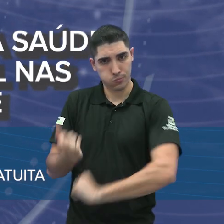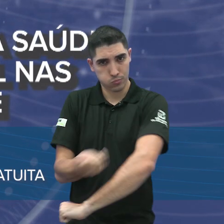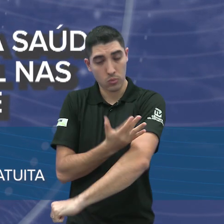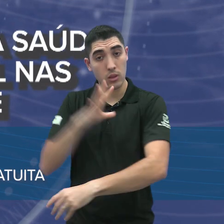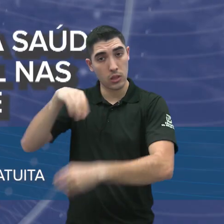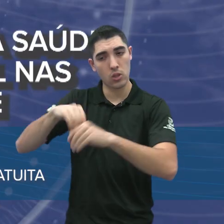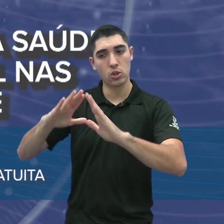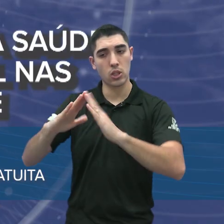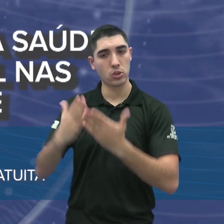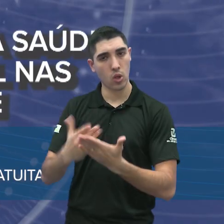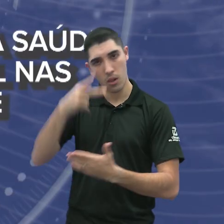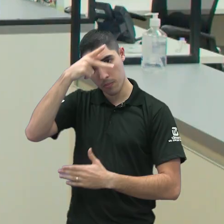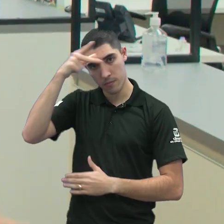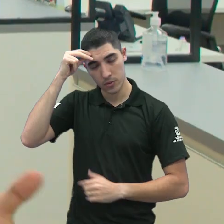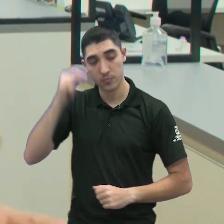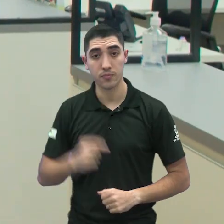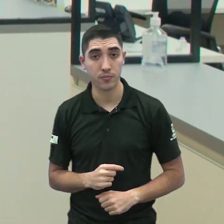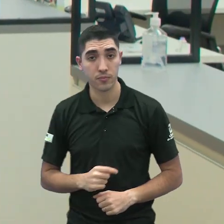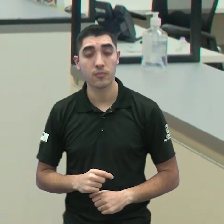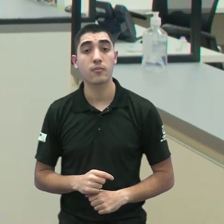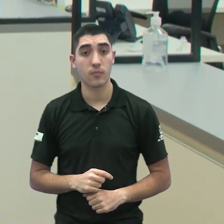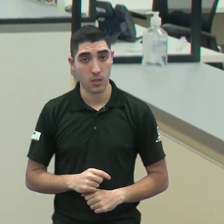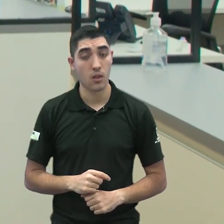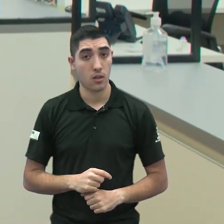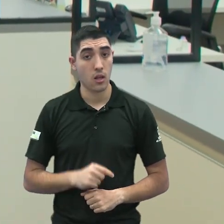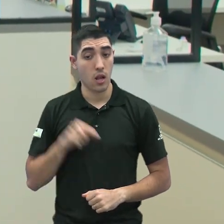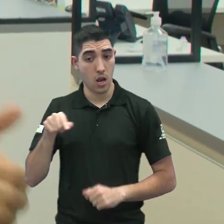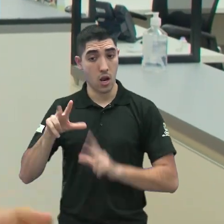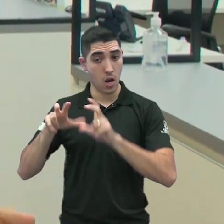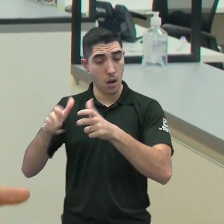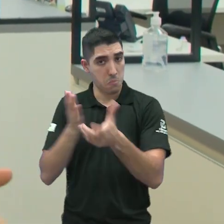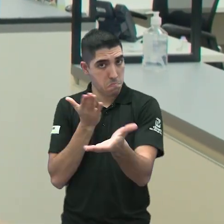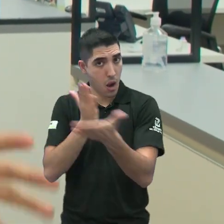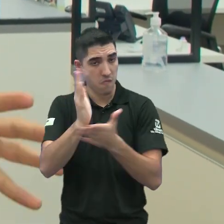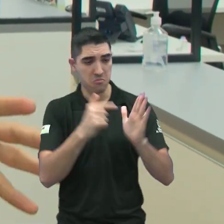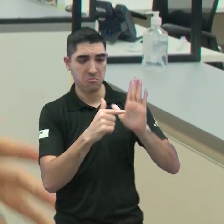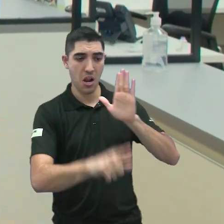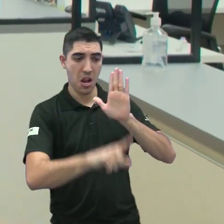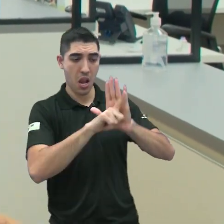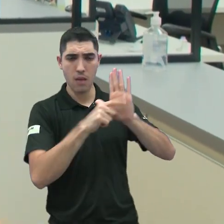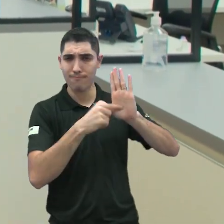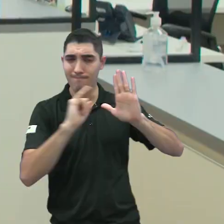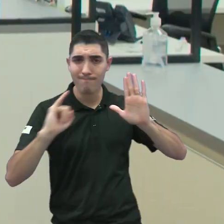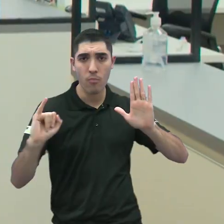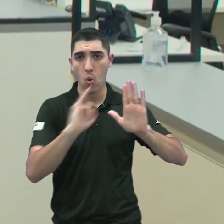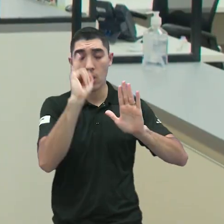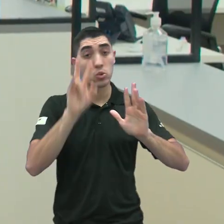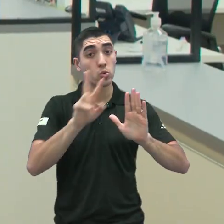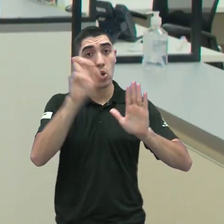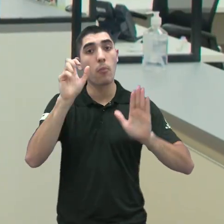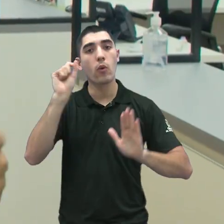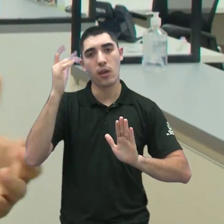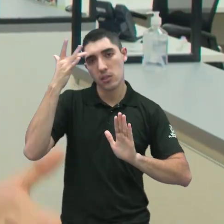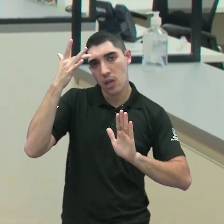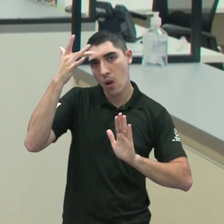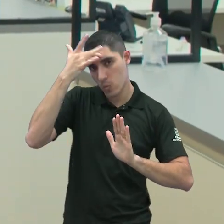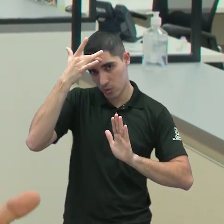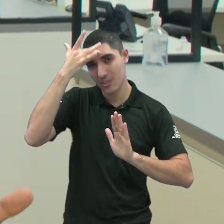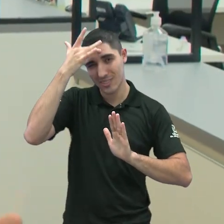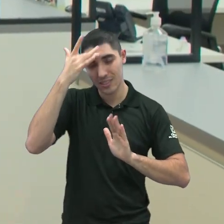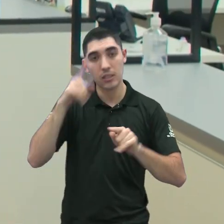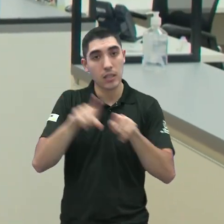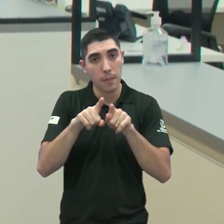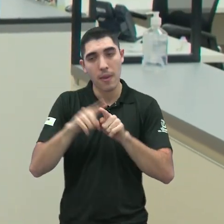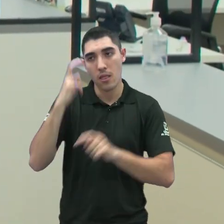escolas públicas da cidade. A Câmara aprovou uma lei que é fundamental para tratar esse assunto, principalmente da saúde